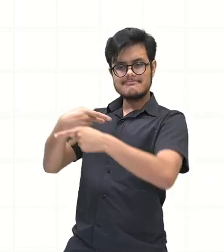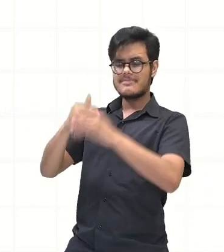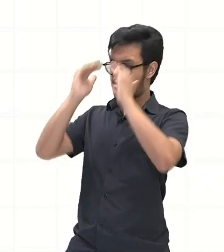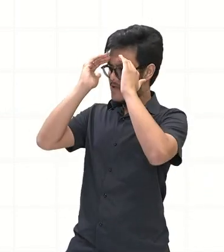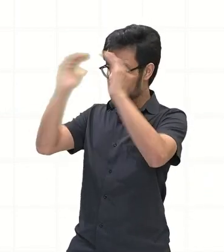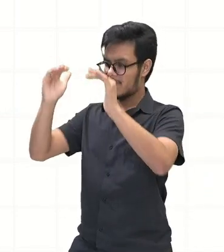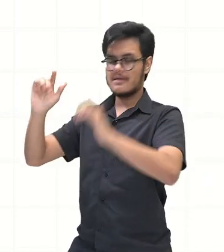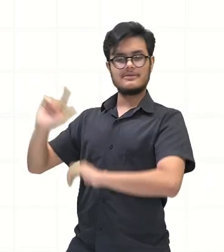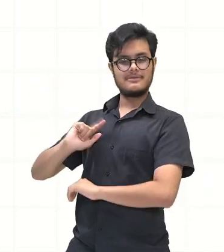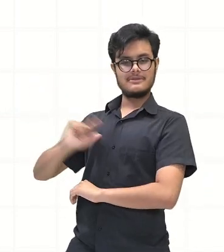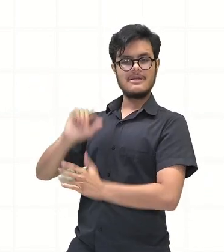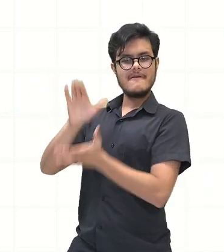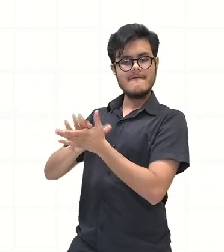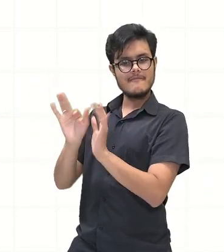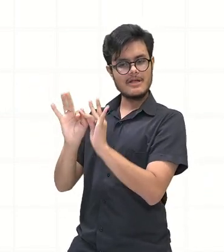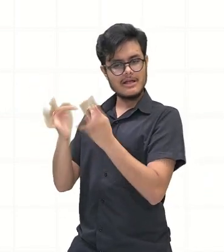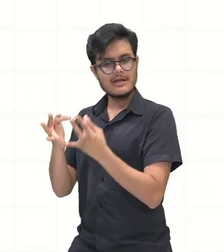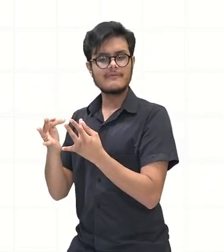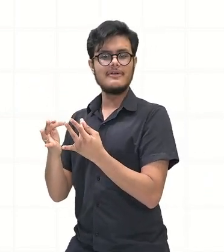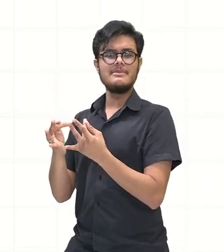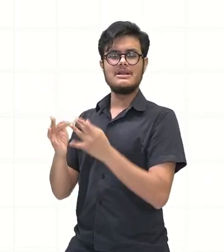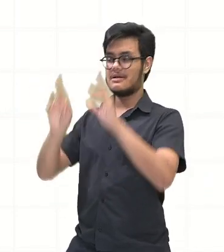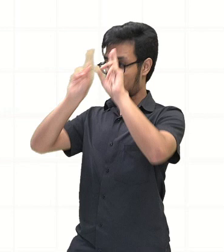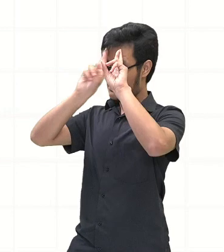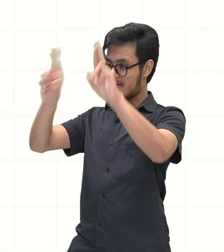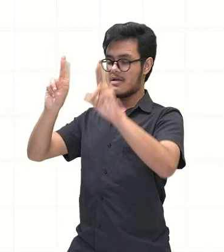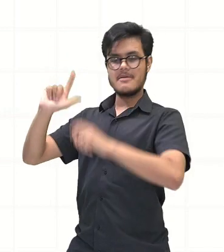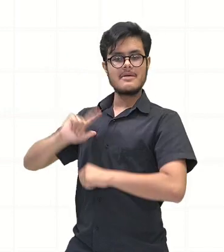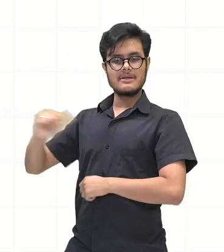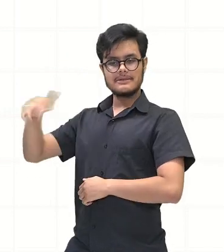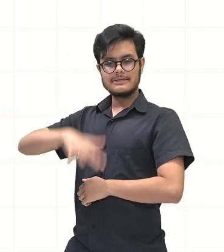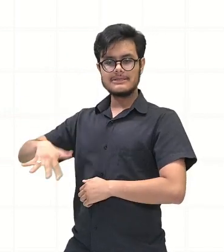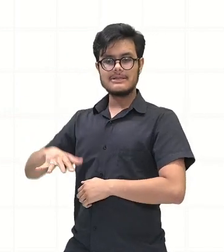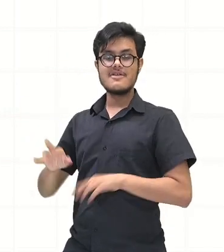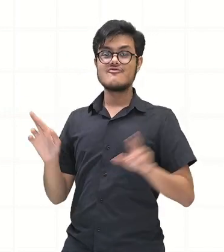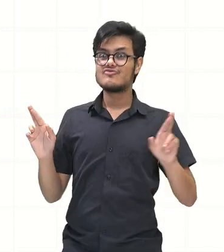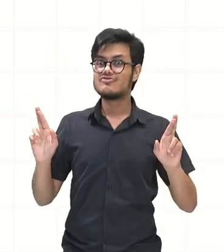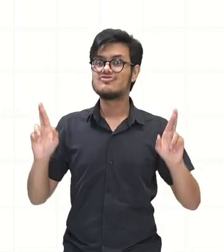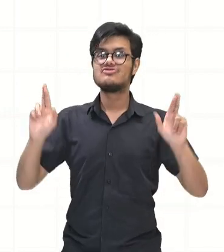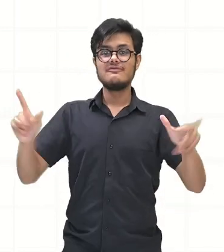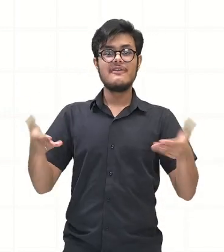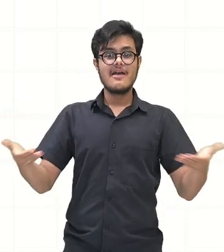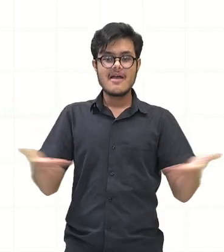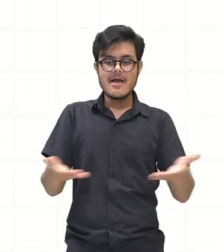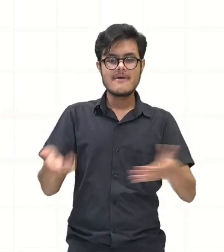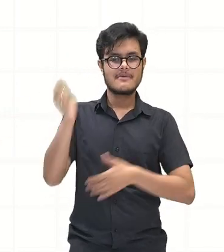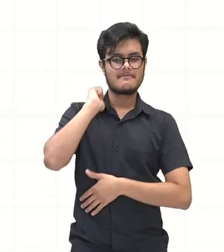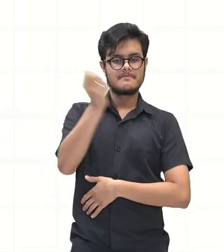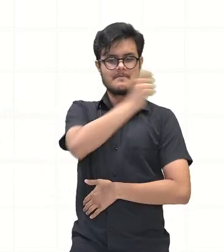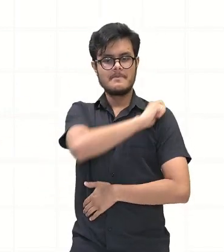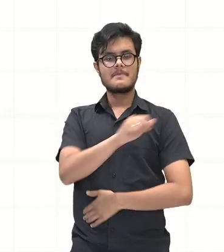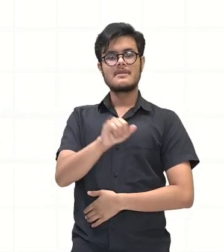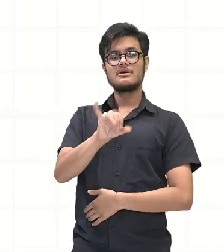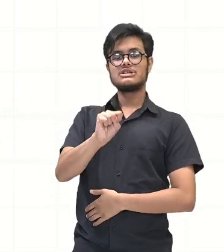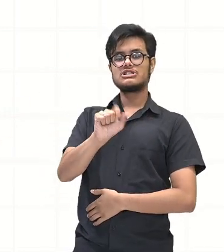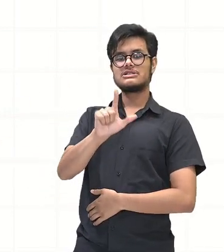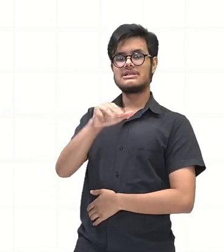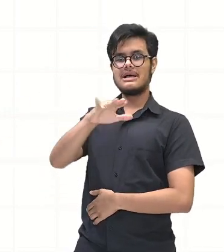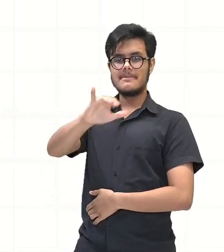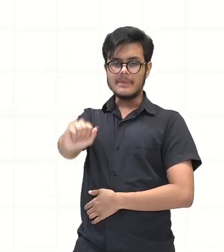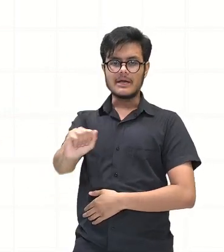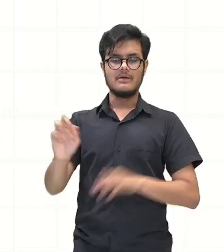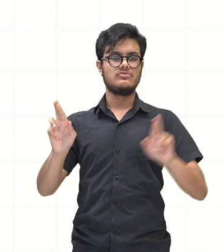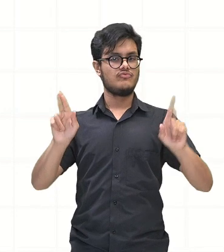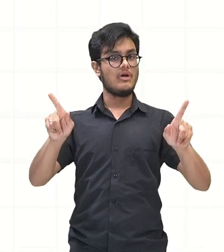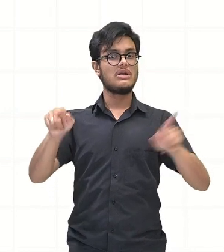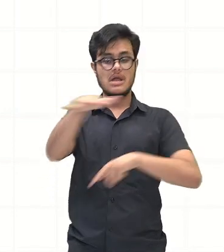ele poderia também adquirir dentro daquele contexto das tribos ali africanas, certo? E